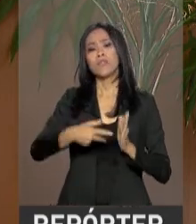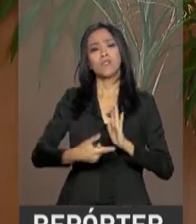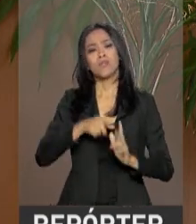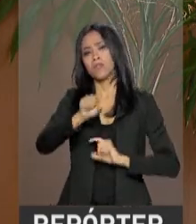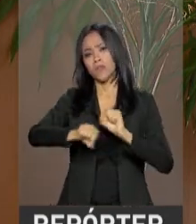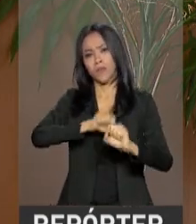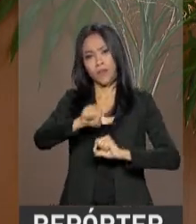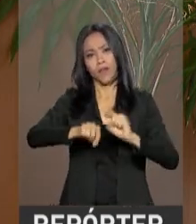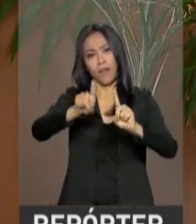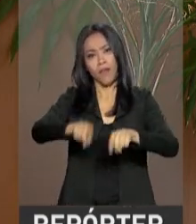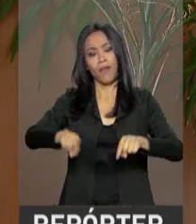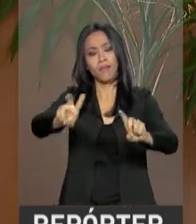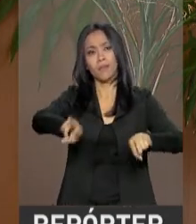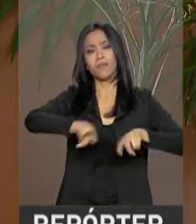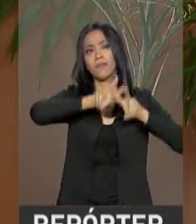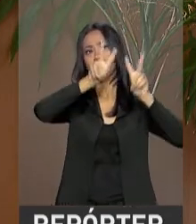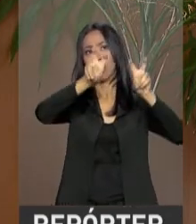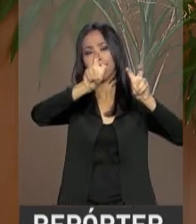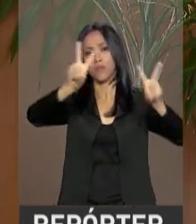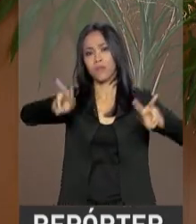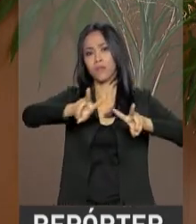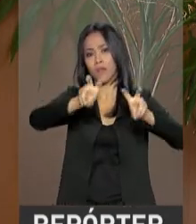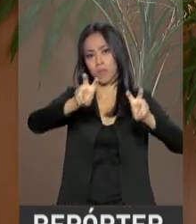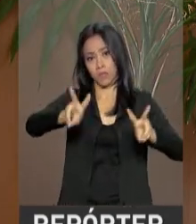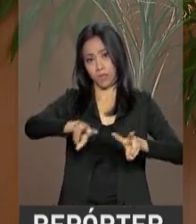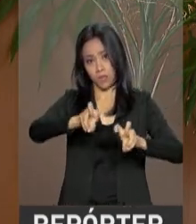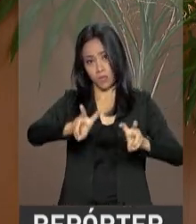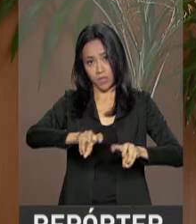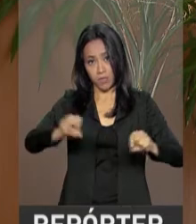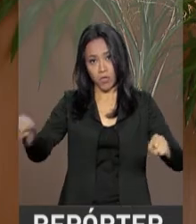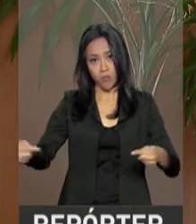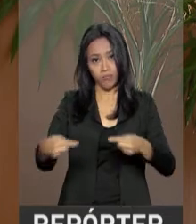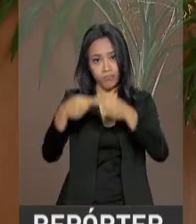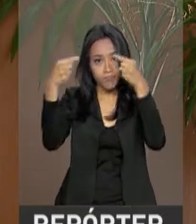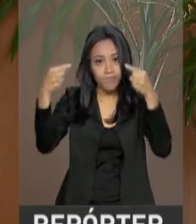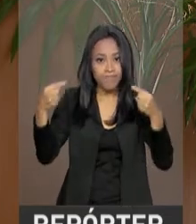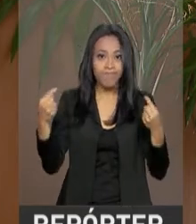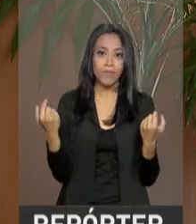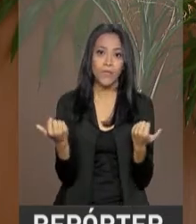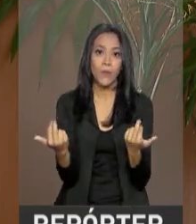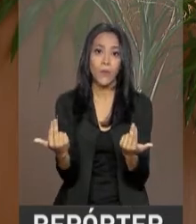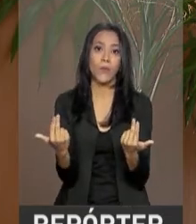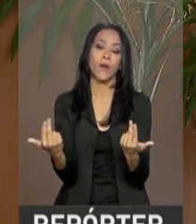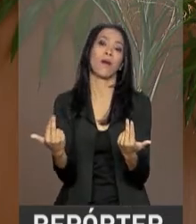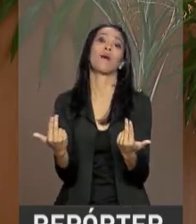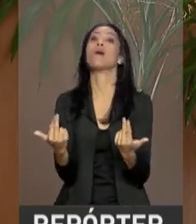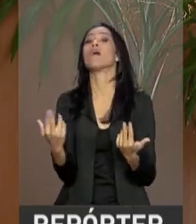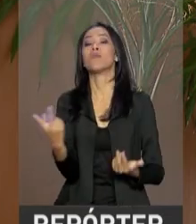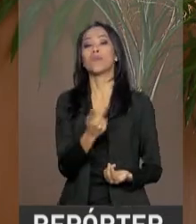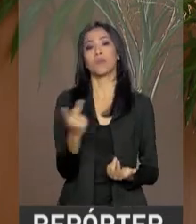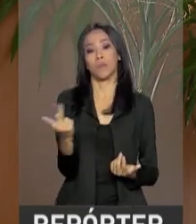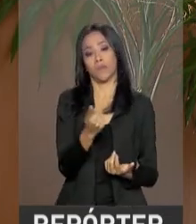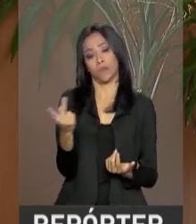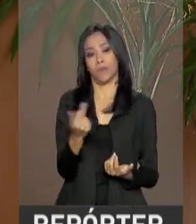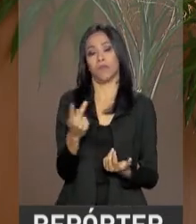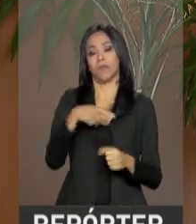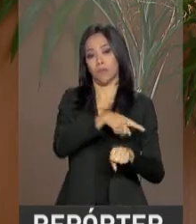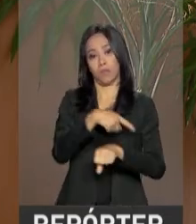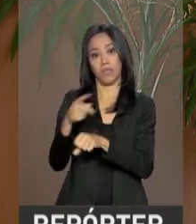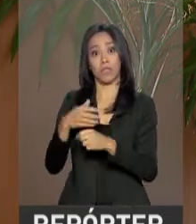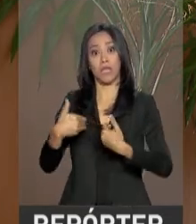tratar de temas correlatos mas que são importantes para a ampliação do comércio bilateral